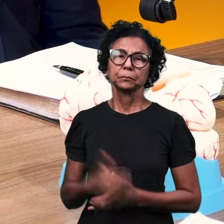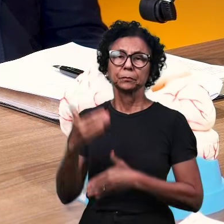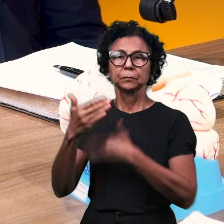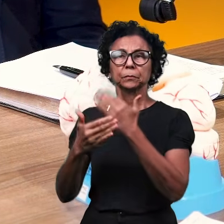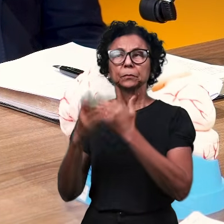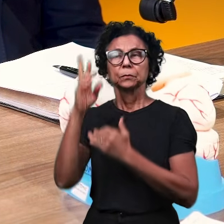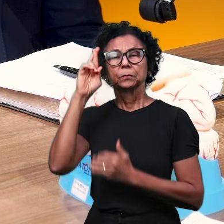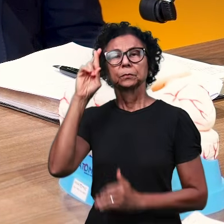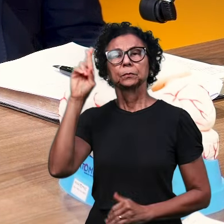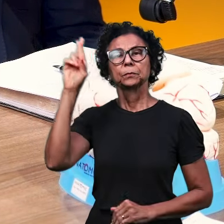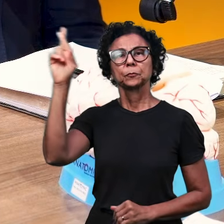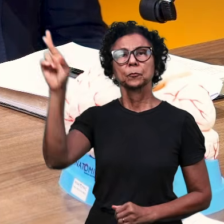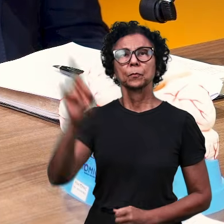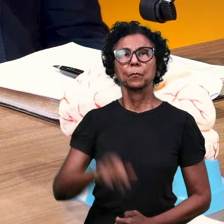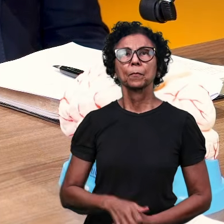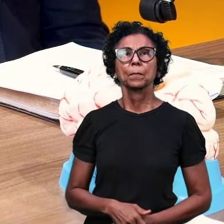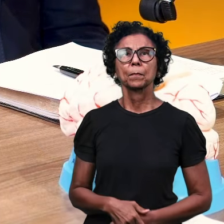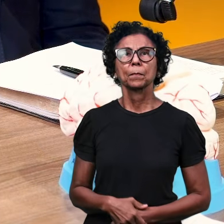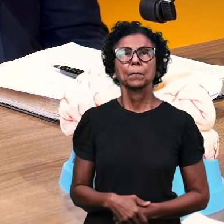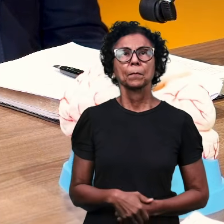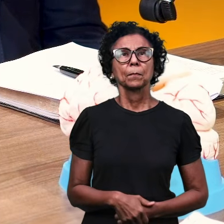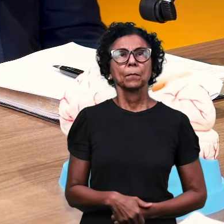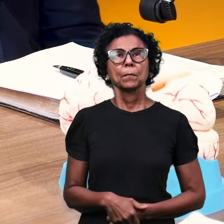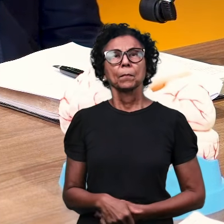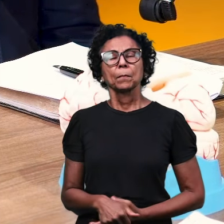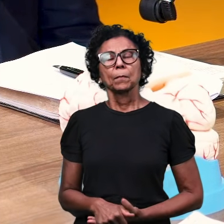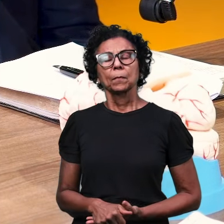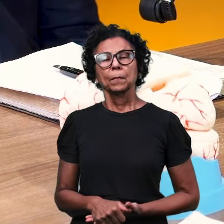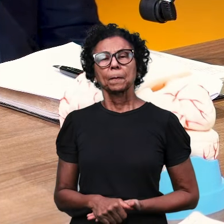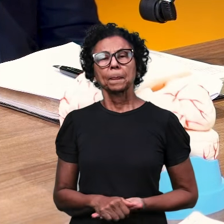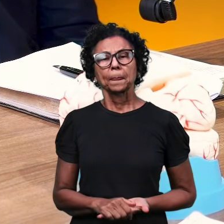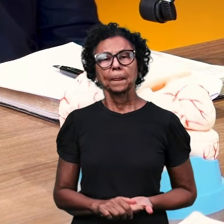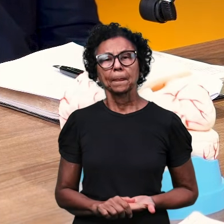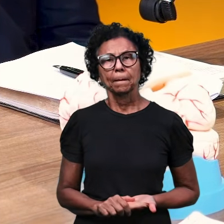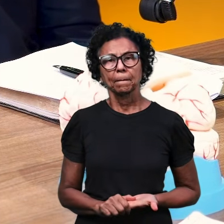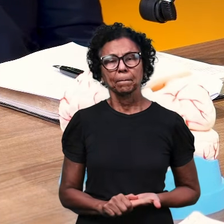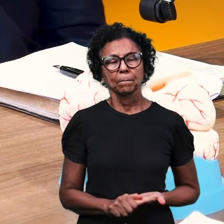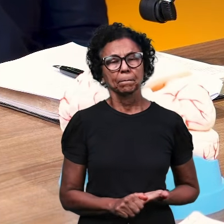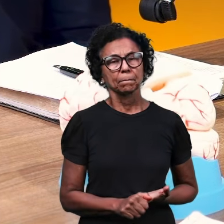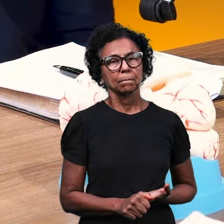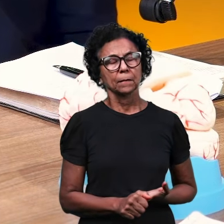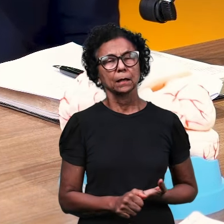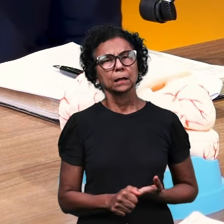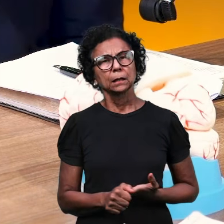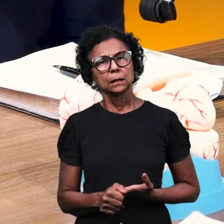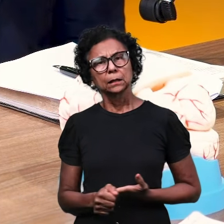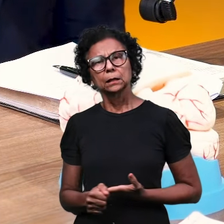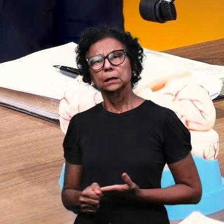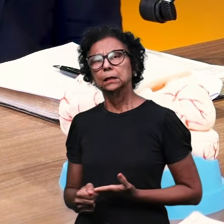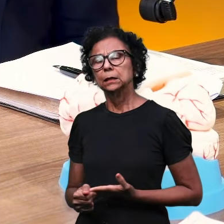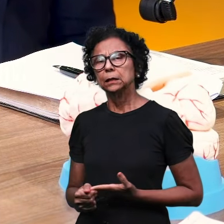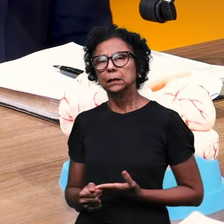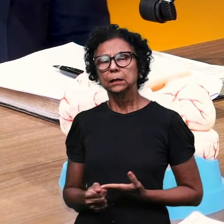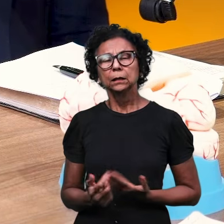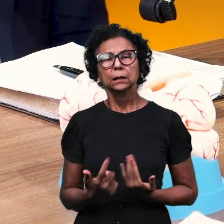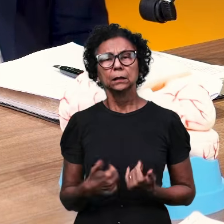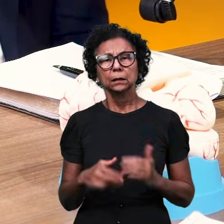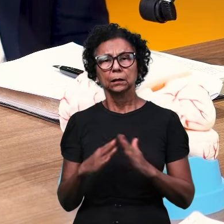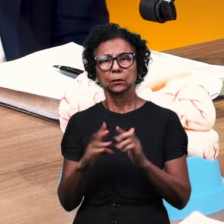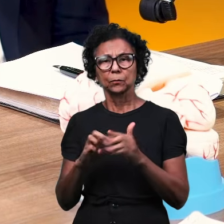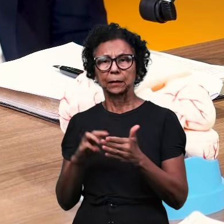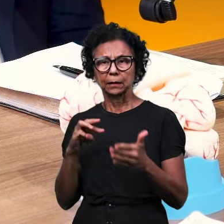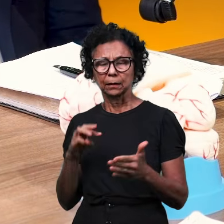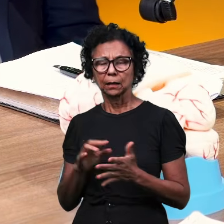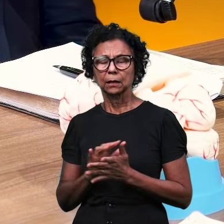Vamos observar que no nosso meio temos uma estrutura toda dedicada ao